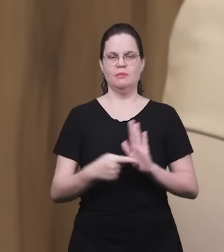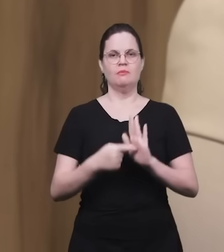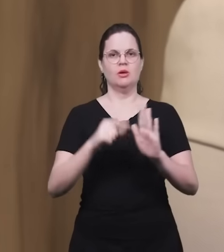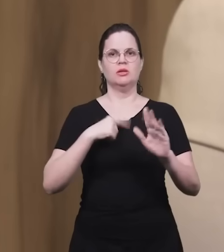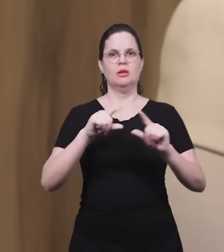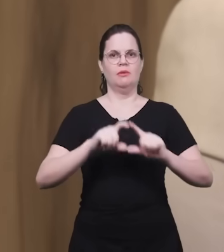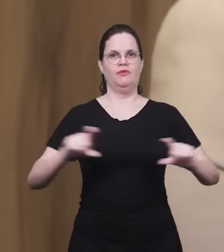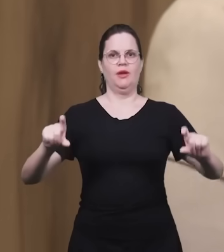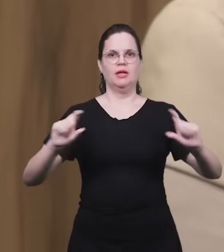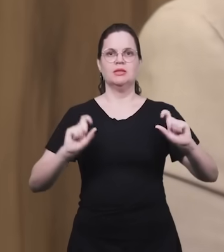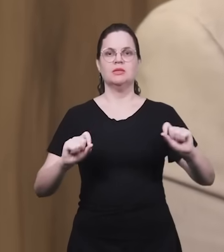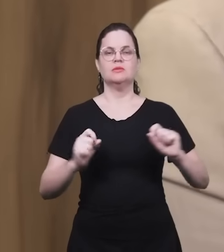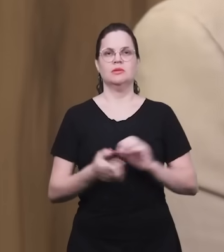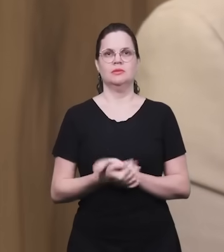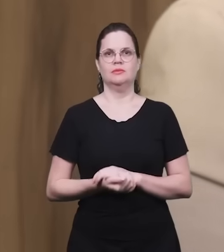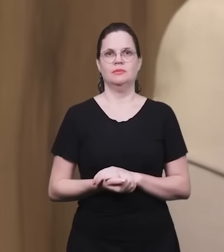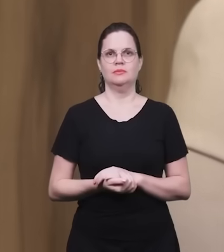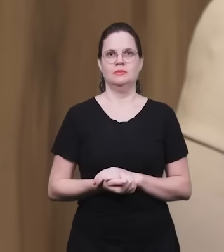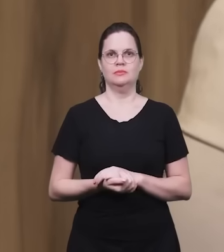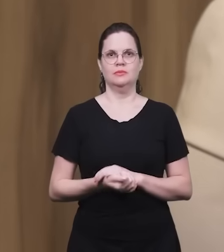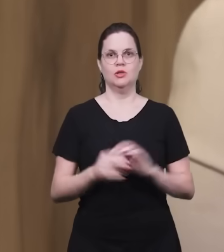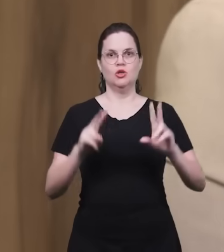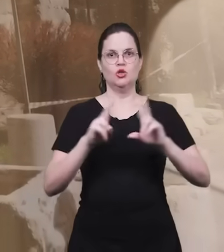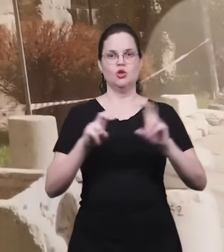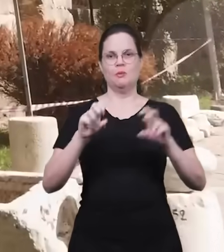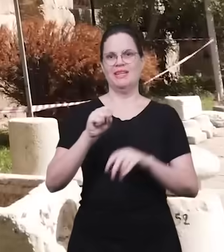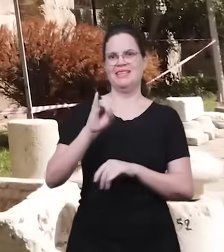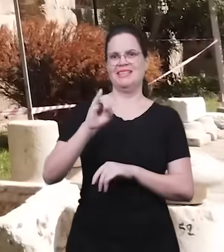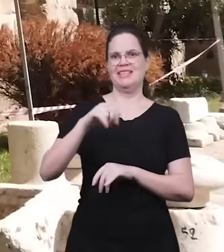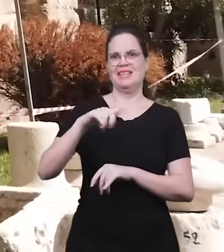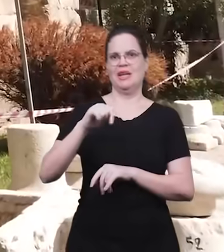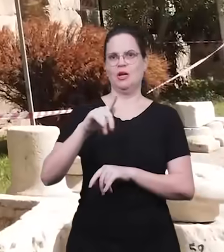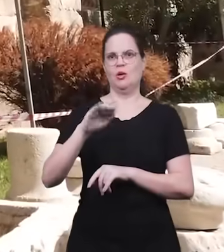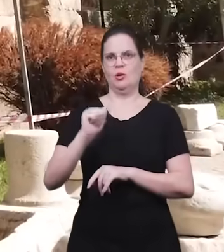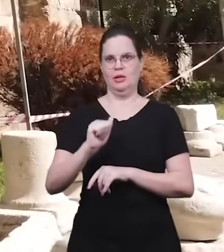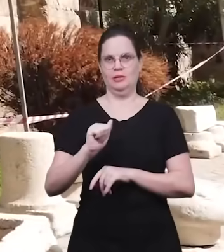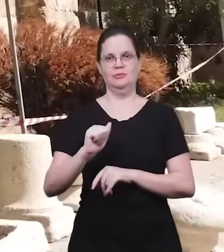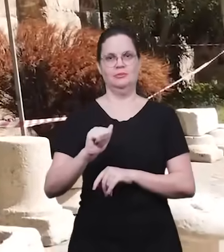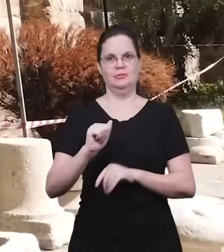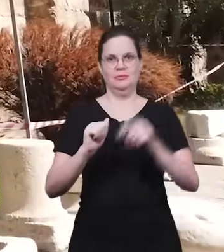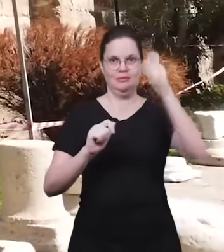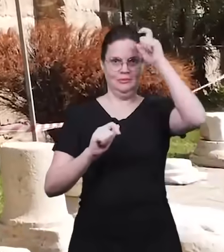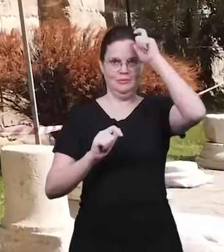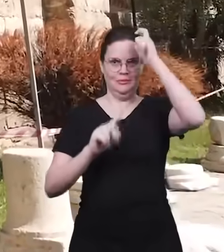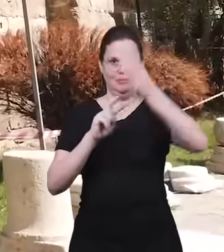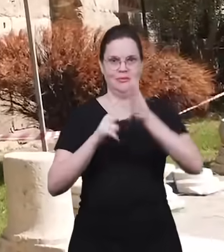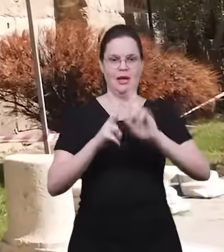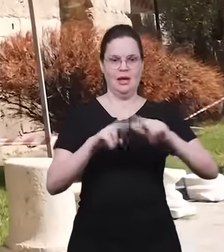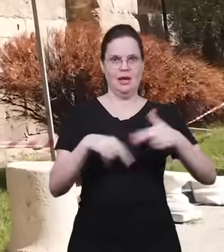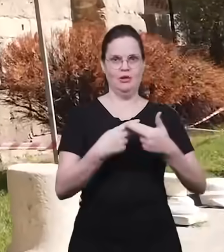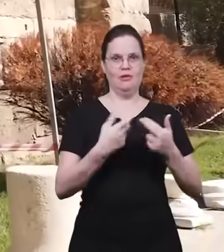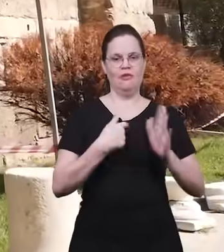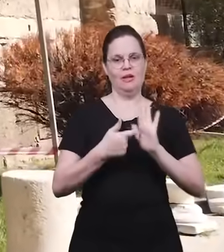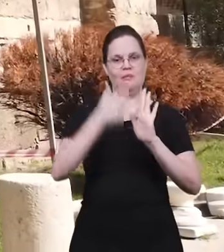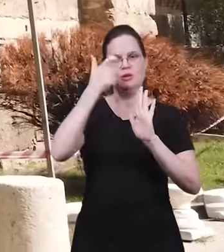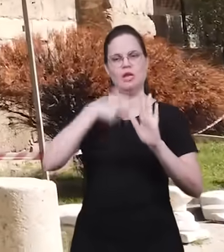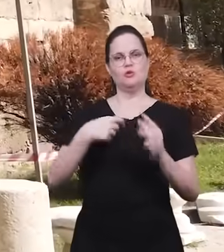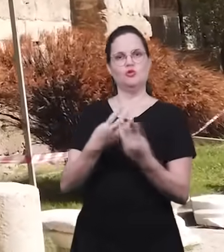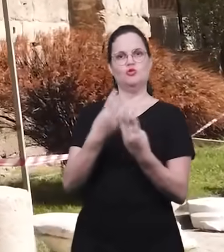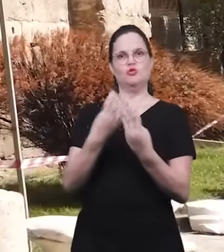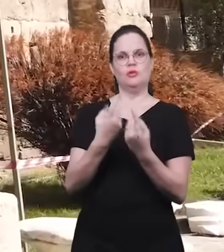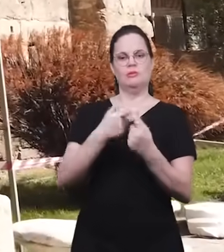há uma expressão que diz assim, sobre a sinagoga de Satanás: dizem ser judeus e não são, mas